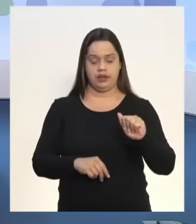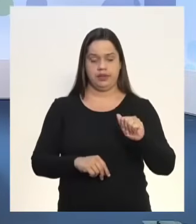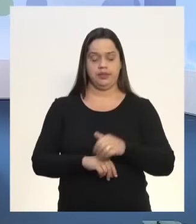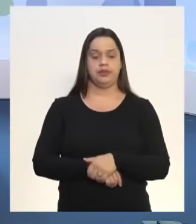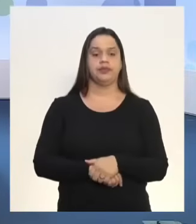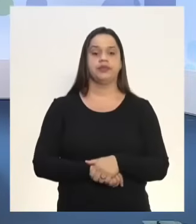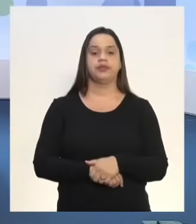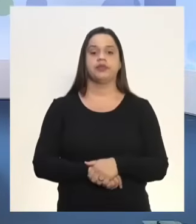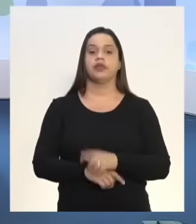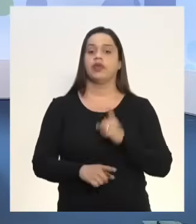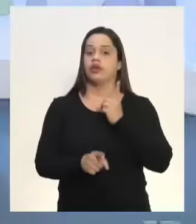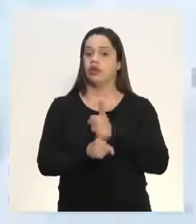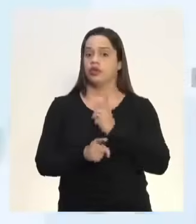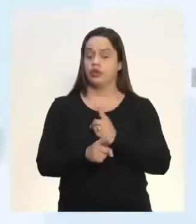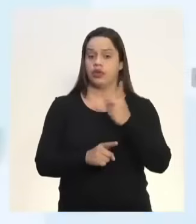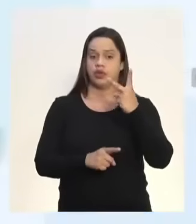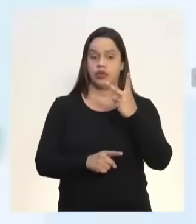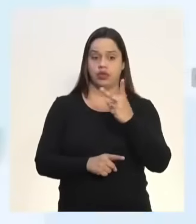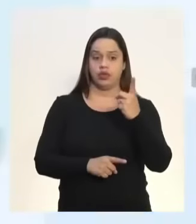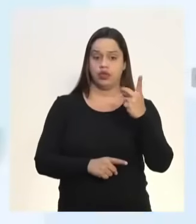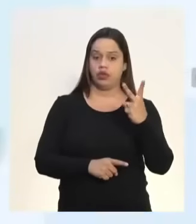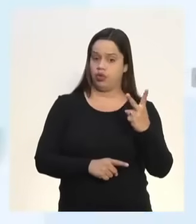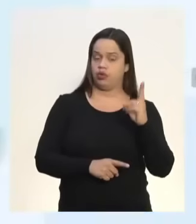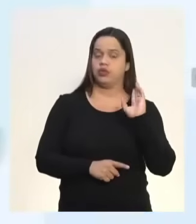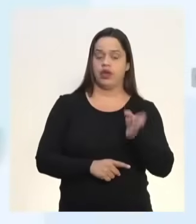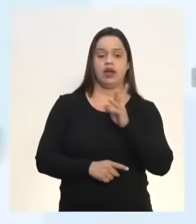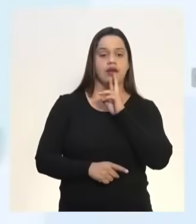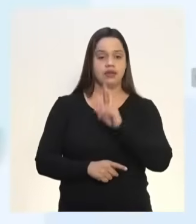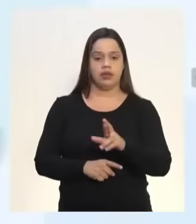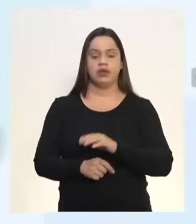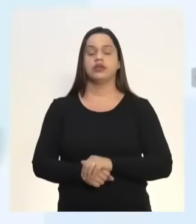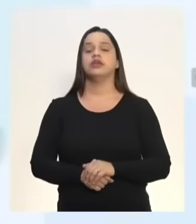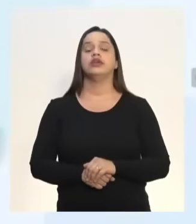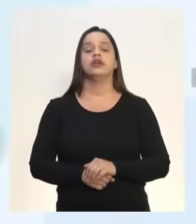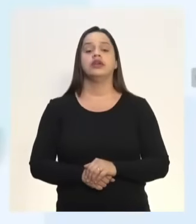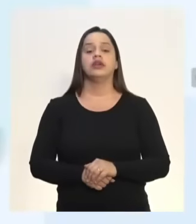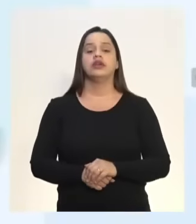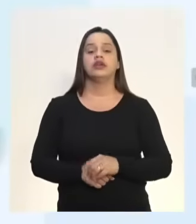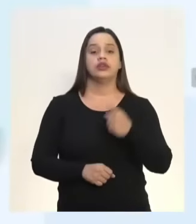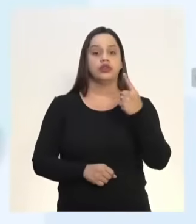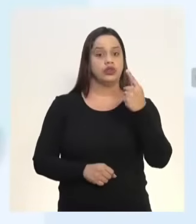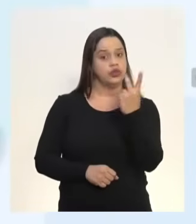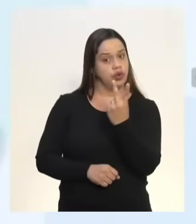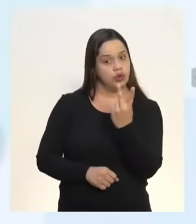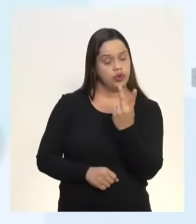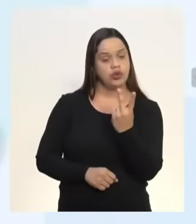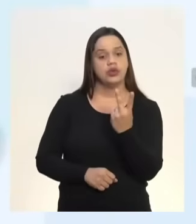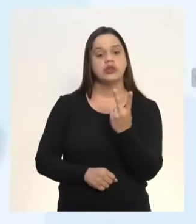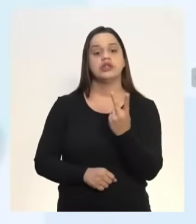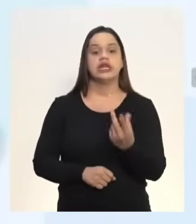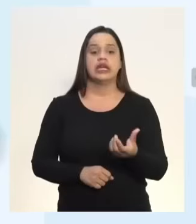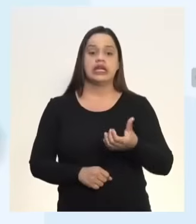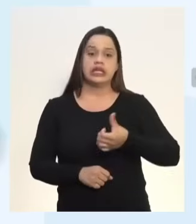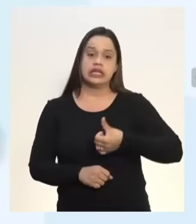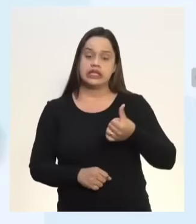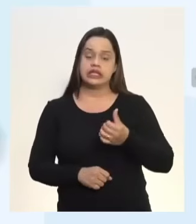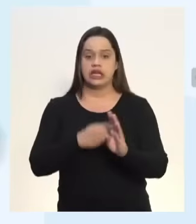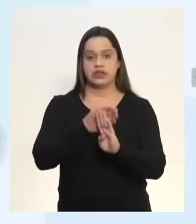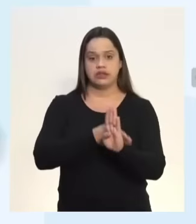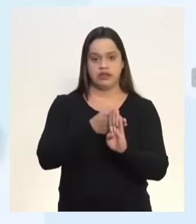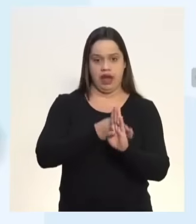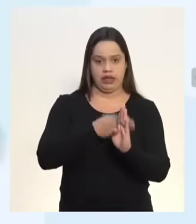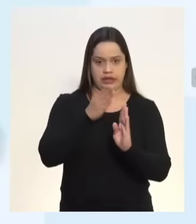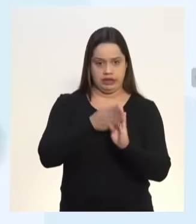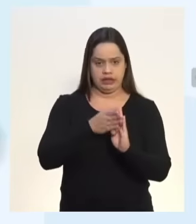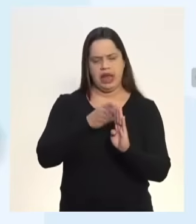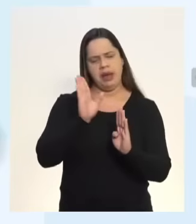localizar 12 arestas como resposta, vai aparecer aí para vocês. Então, 12 arestas com respostas e 6 faces. As